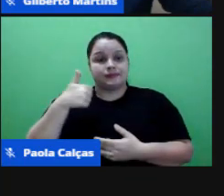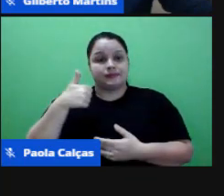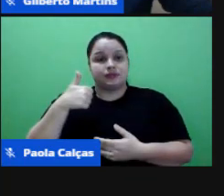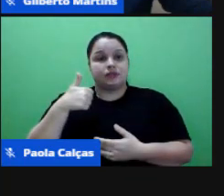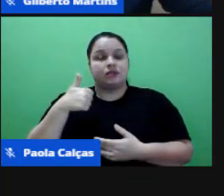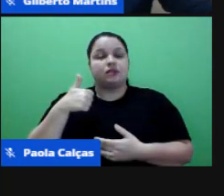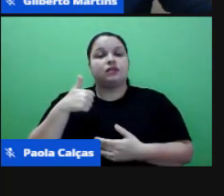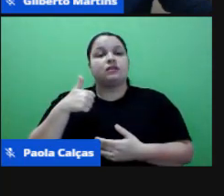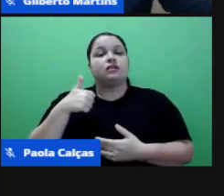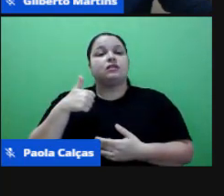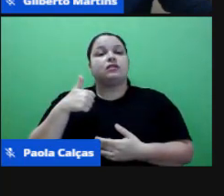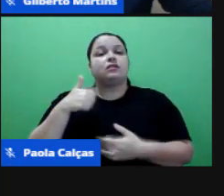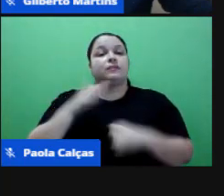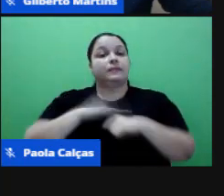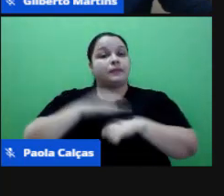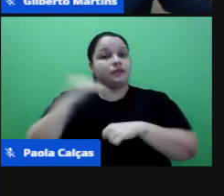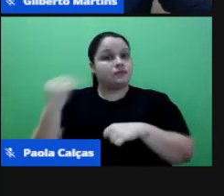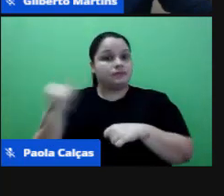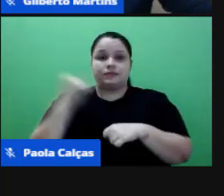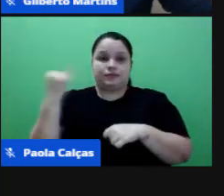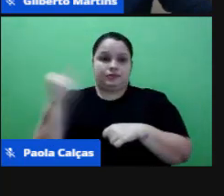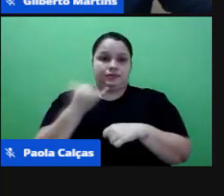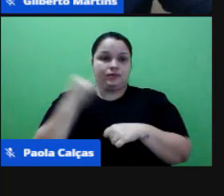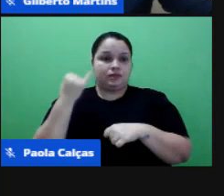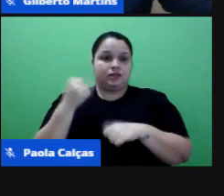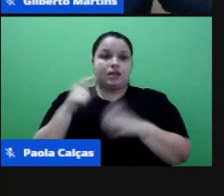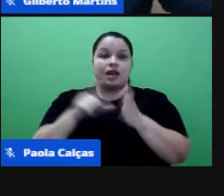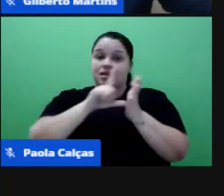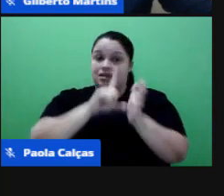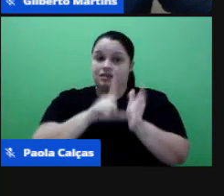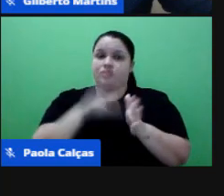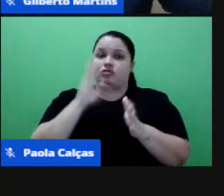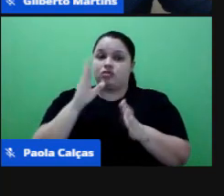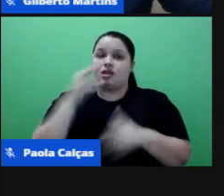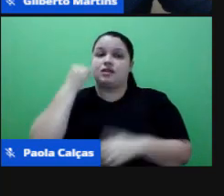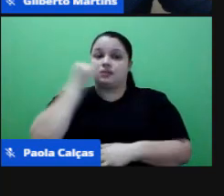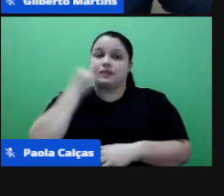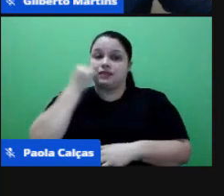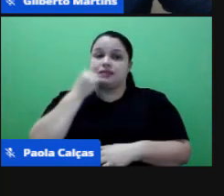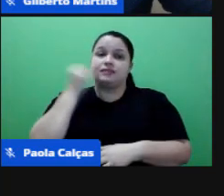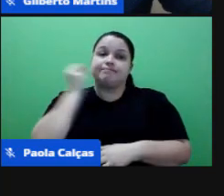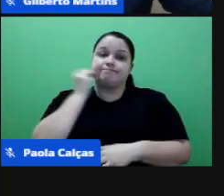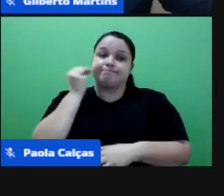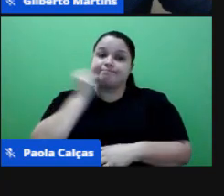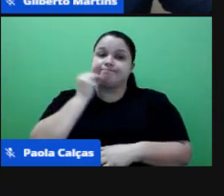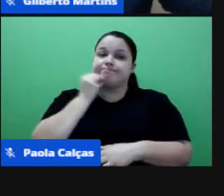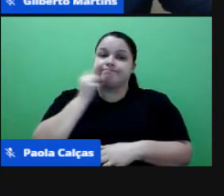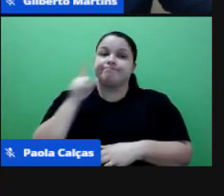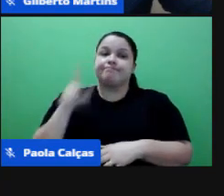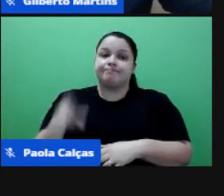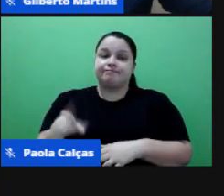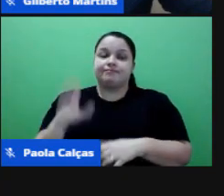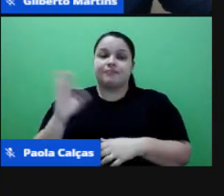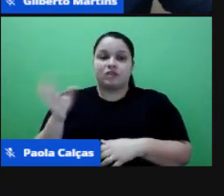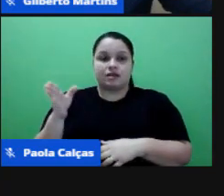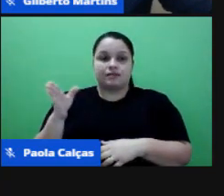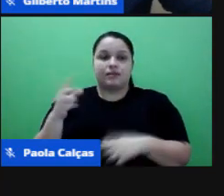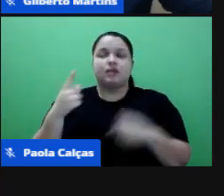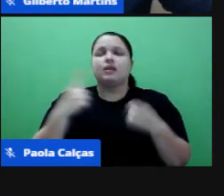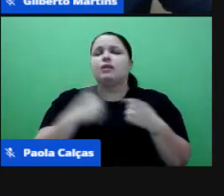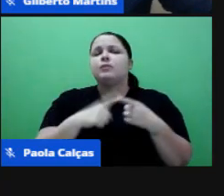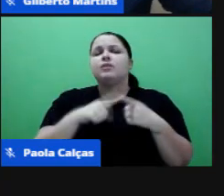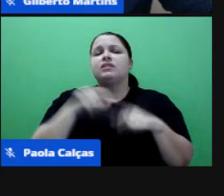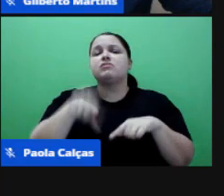priorizamos por itens já testados e utilizados em outras avaliações, Por que foi feita essa